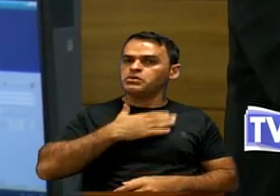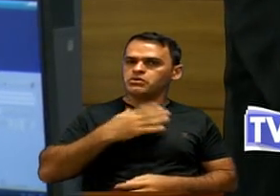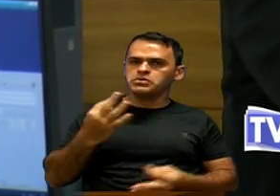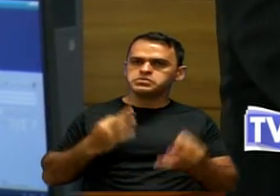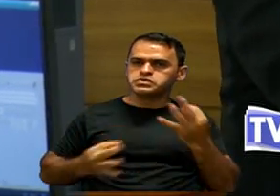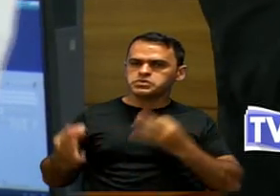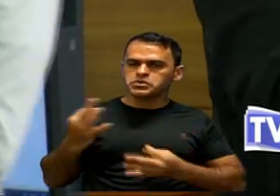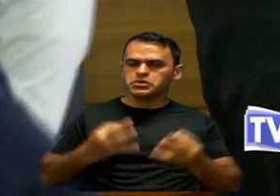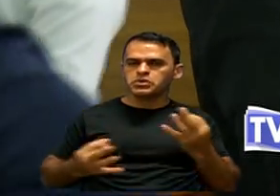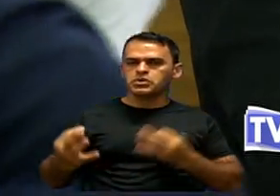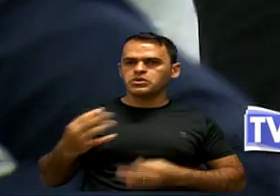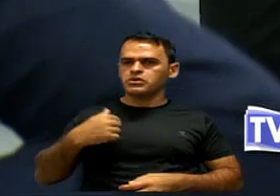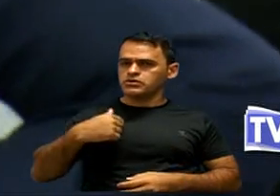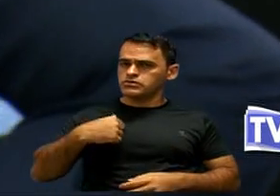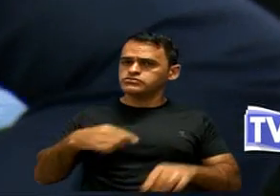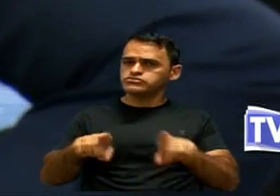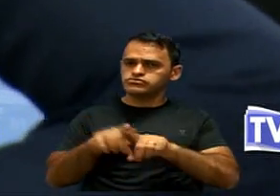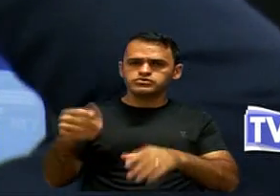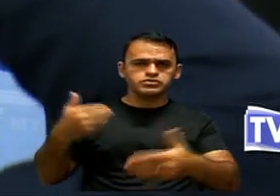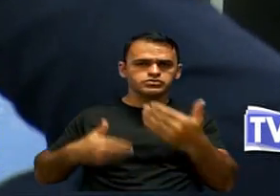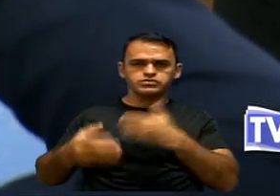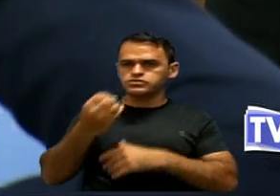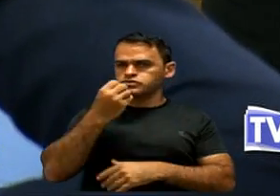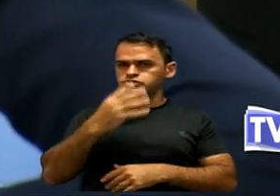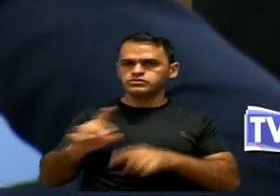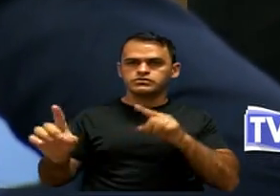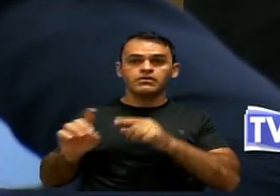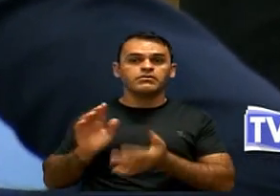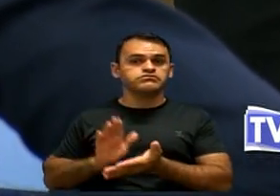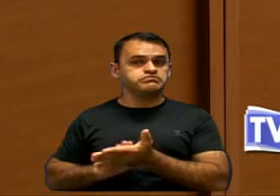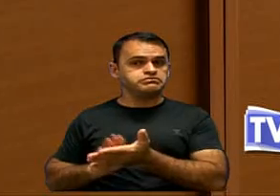está acamado pela idade. Parabéns, o filho dele está...